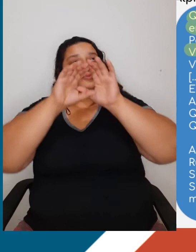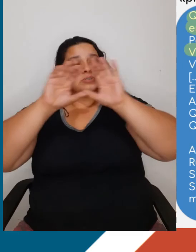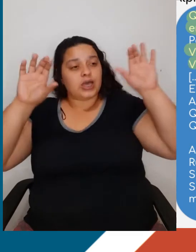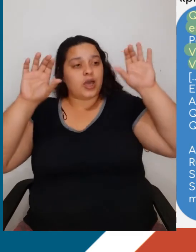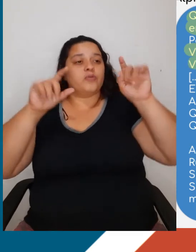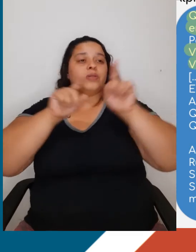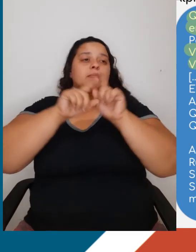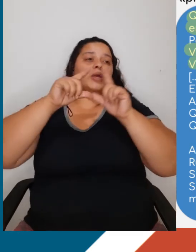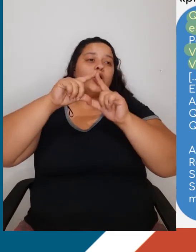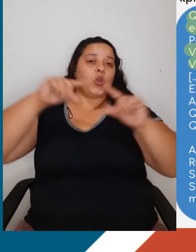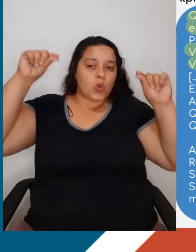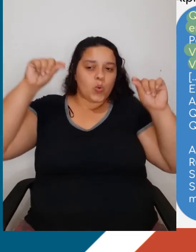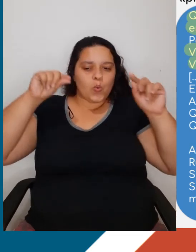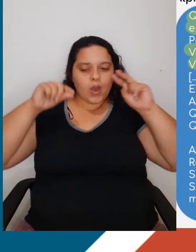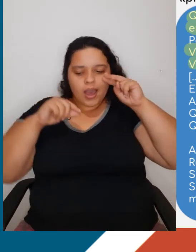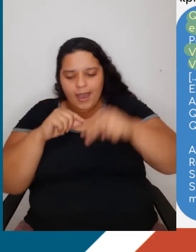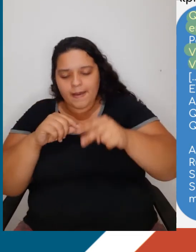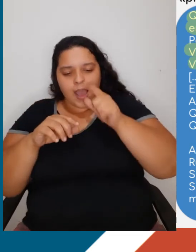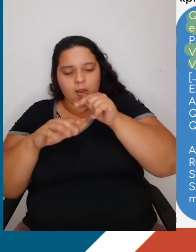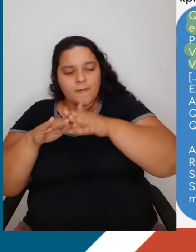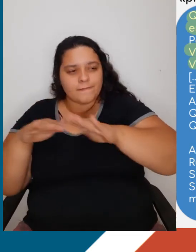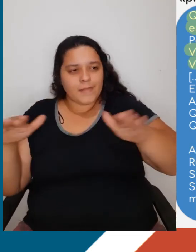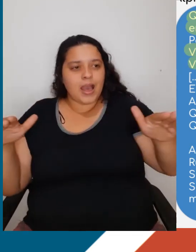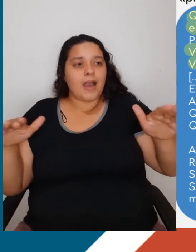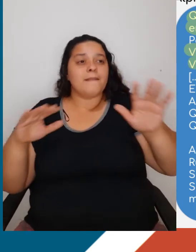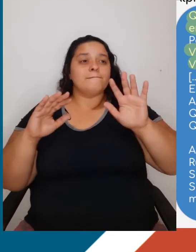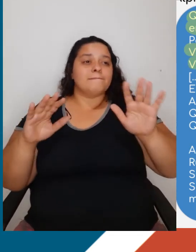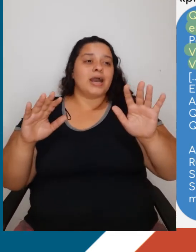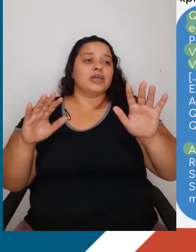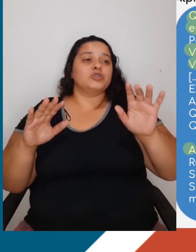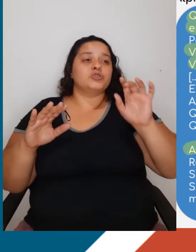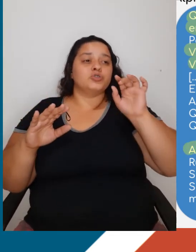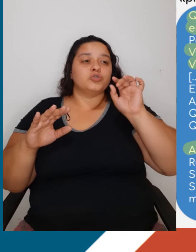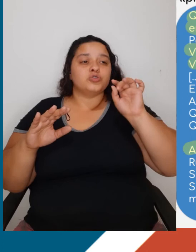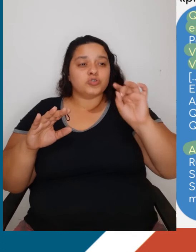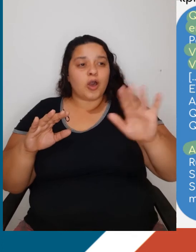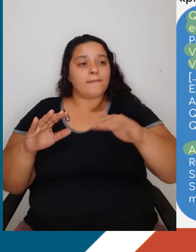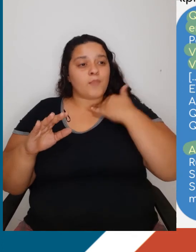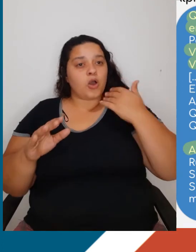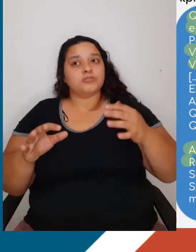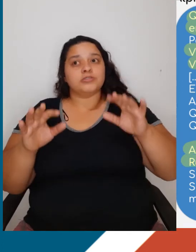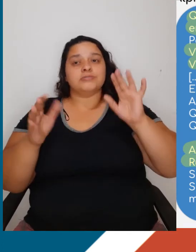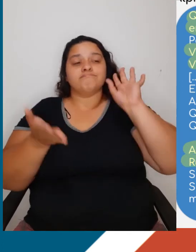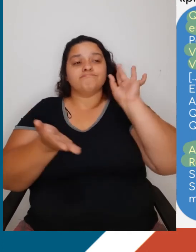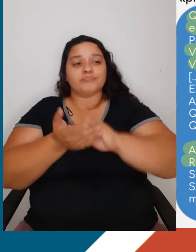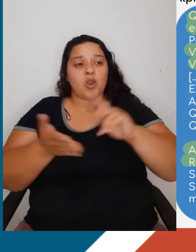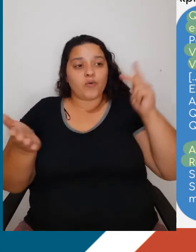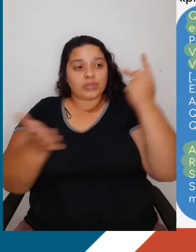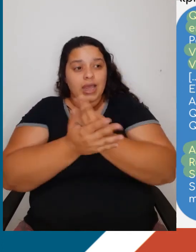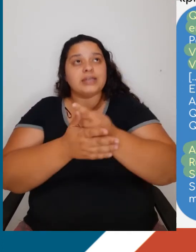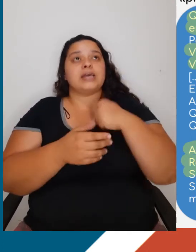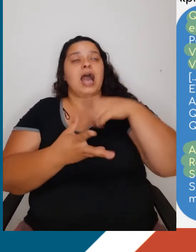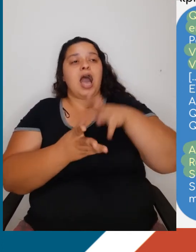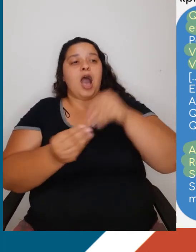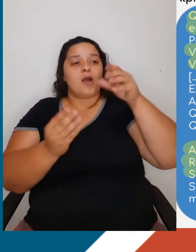e a imagem da lua refletida no mar. Entretanto, somente na morte seu objetivo se concretiza quando ao final sua alma sobe